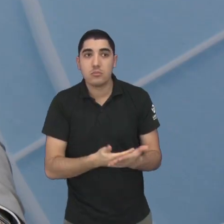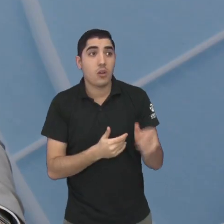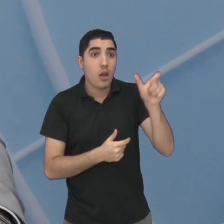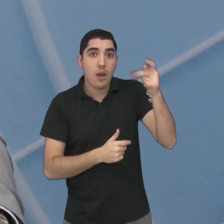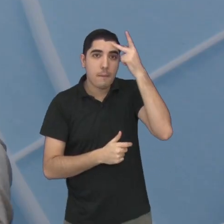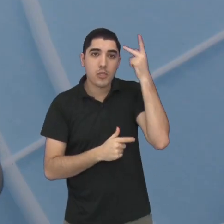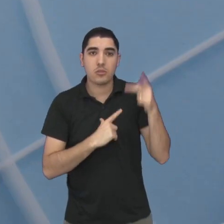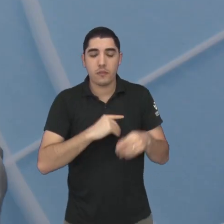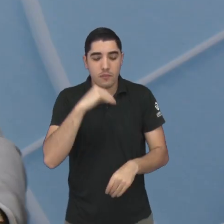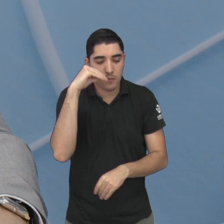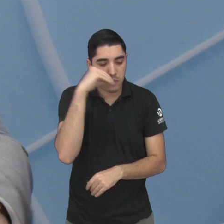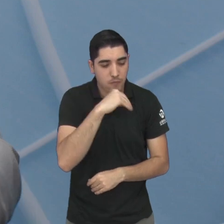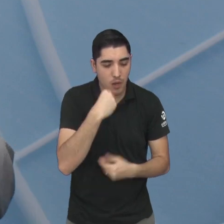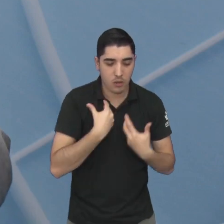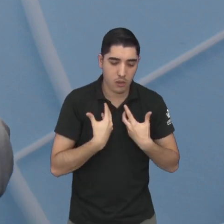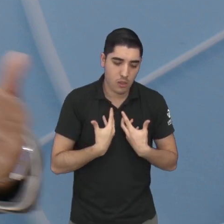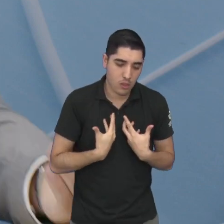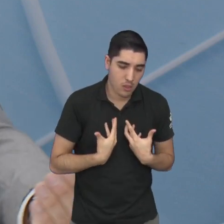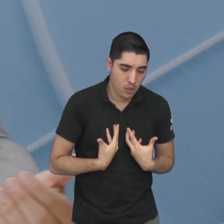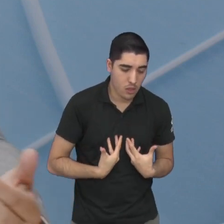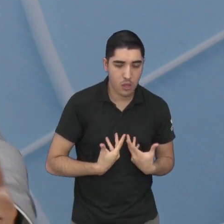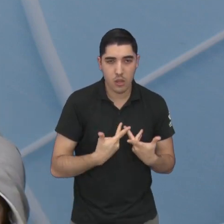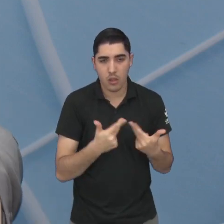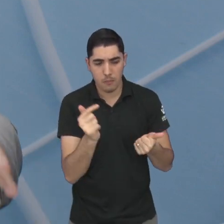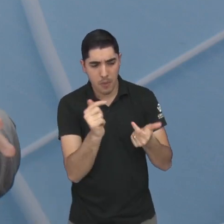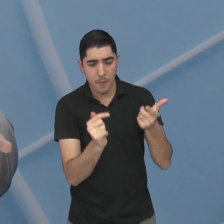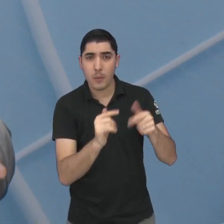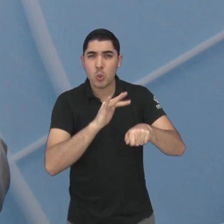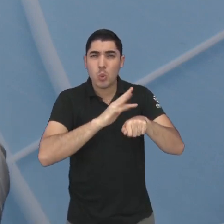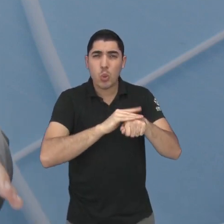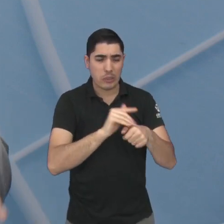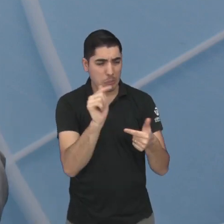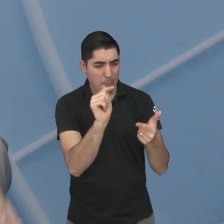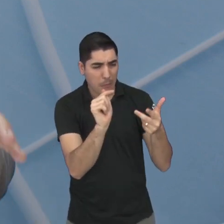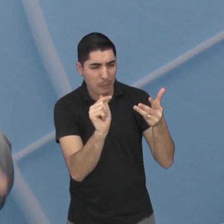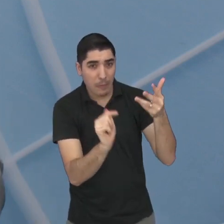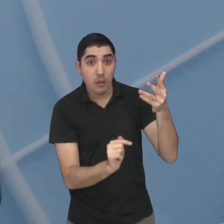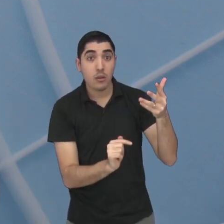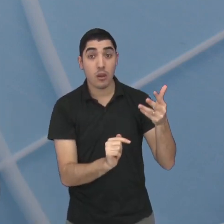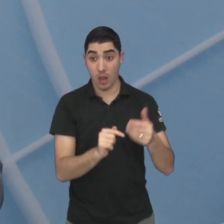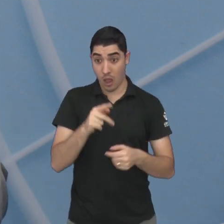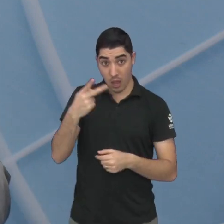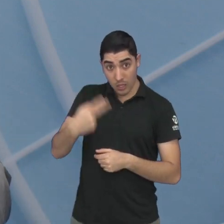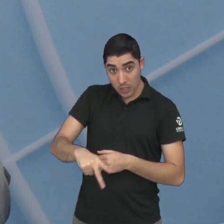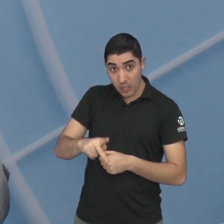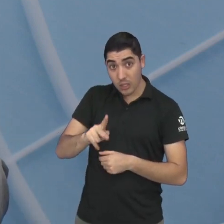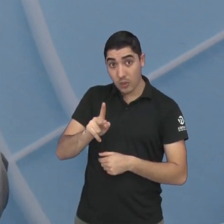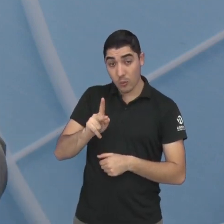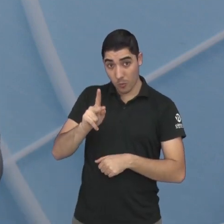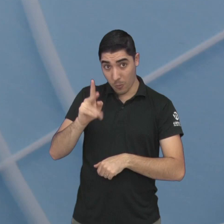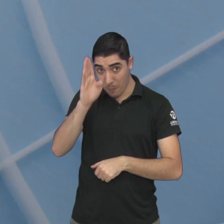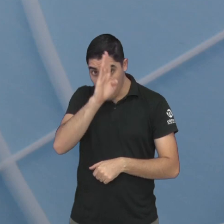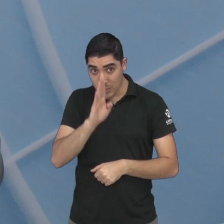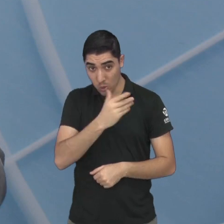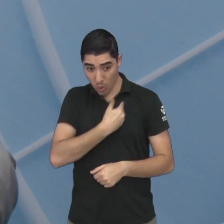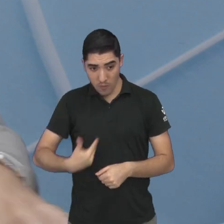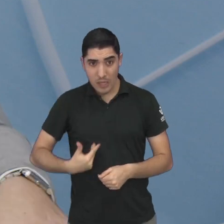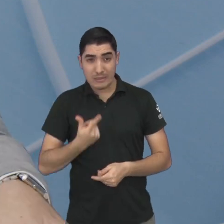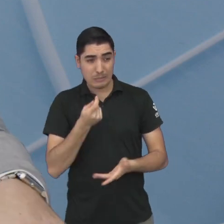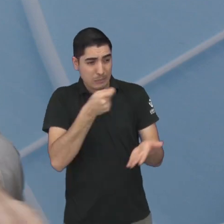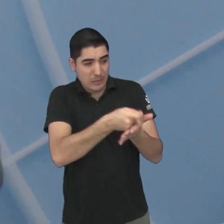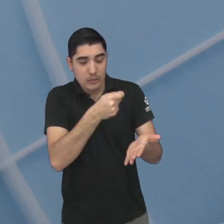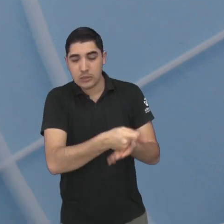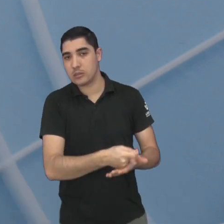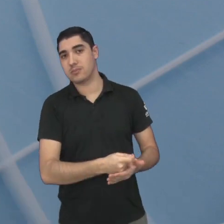inutilizada. É um cansaço, há uma série de outras doenças. Isso gera um custo para o país gigantesco. Porque é uma população que